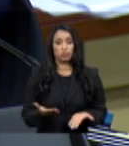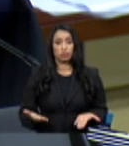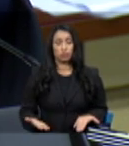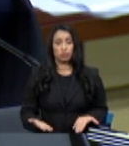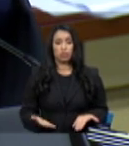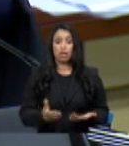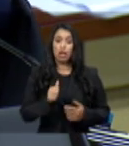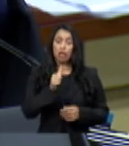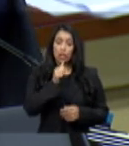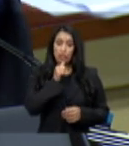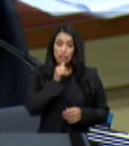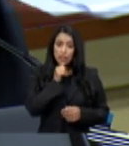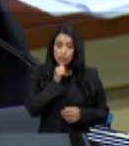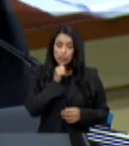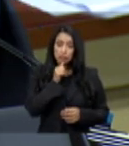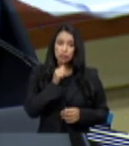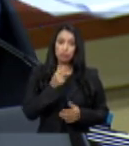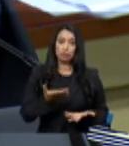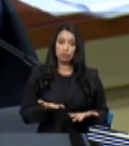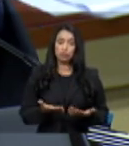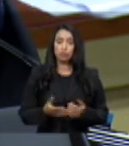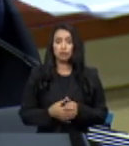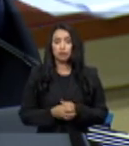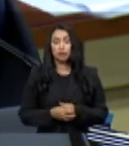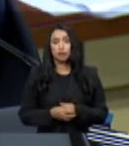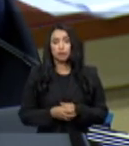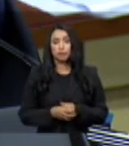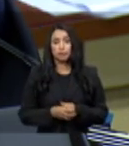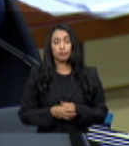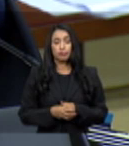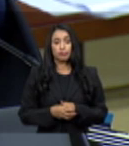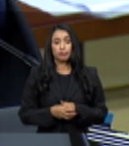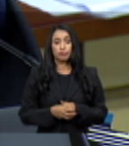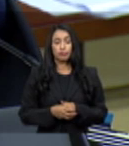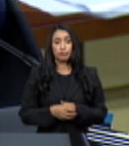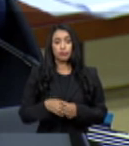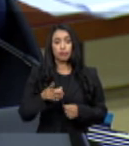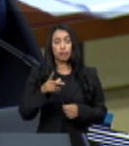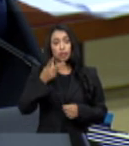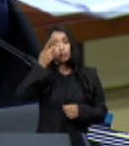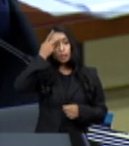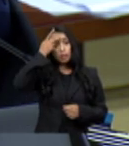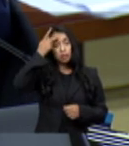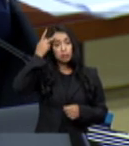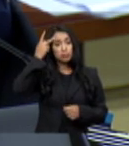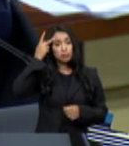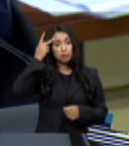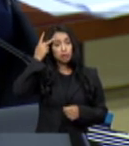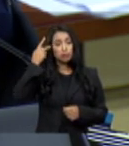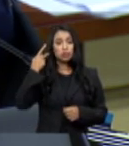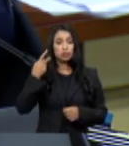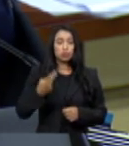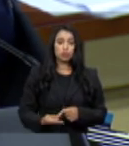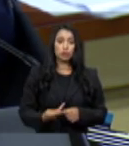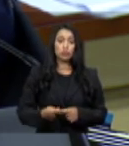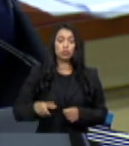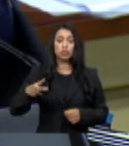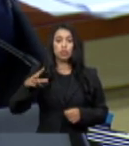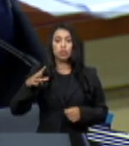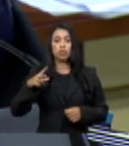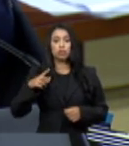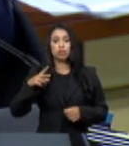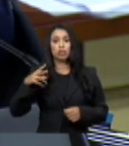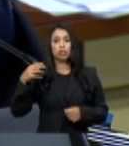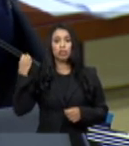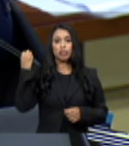estamos falando ainda e felizmente o efeito seja como for de gente que o socorre da rede privada não estou